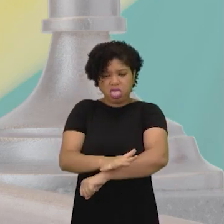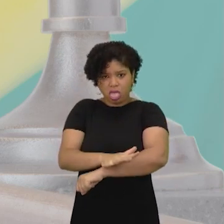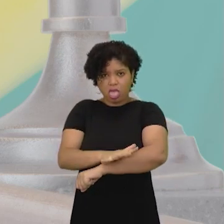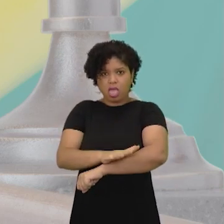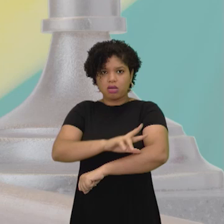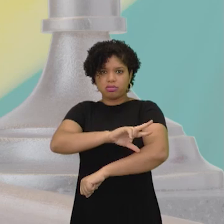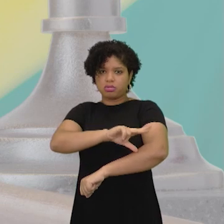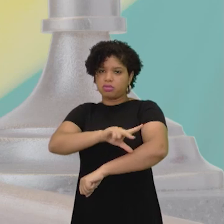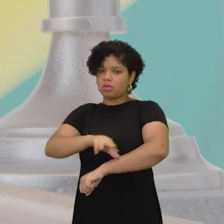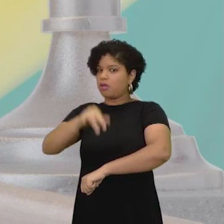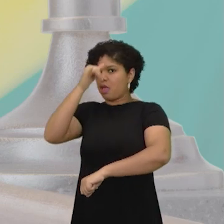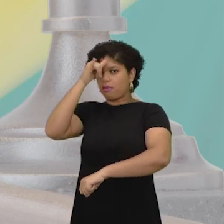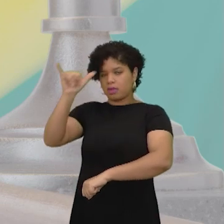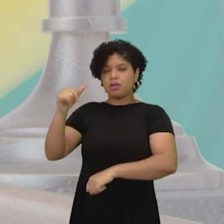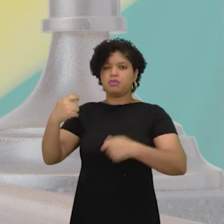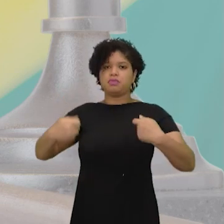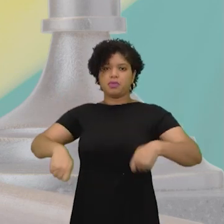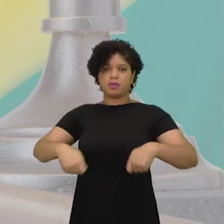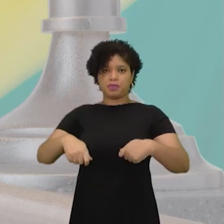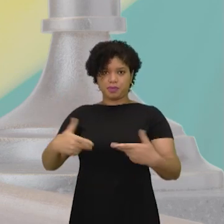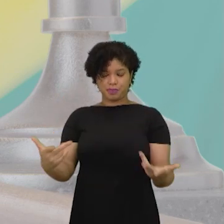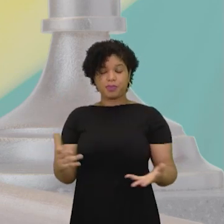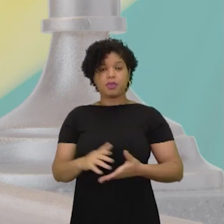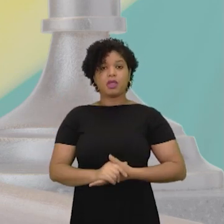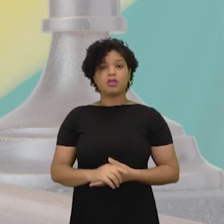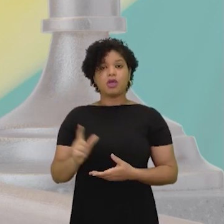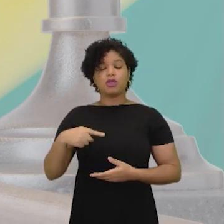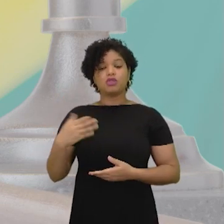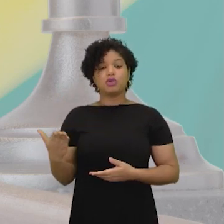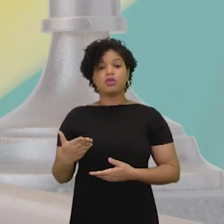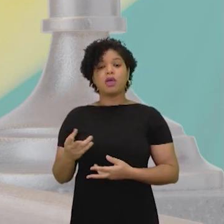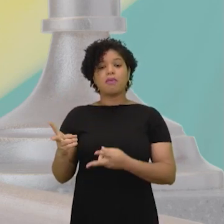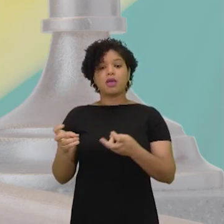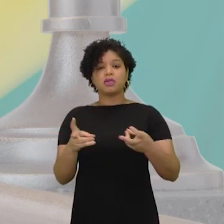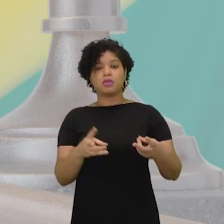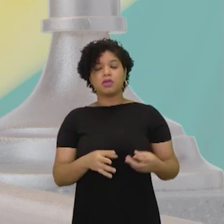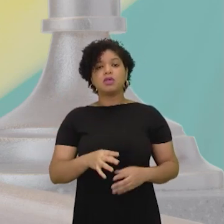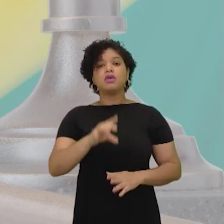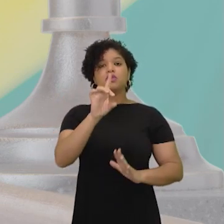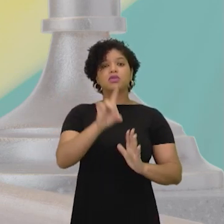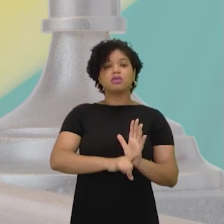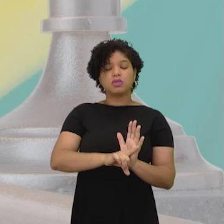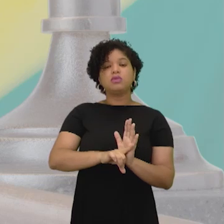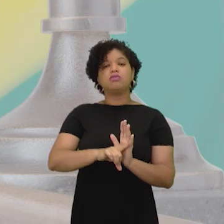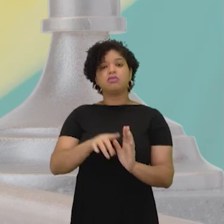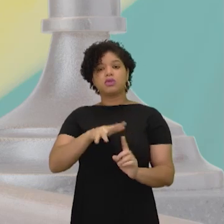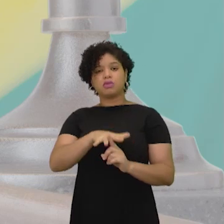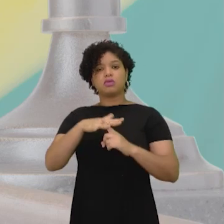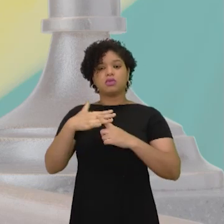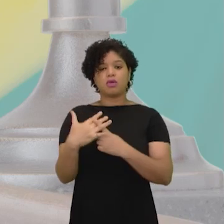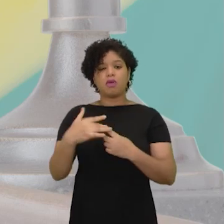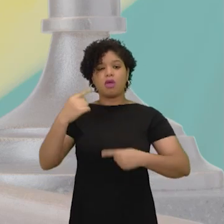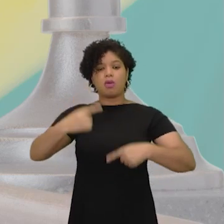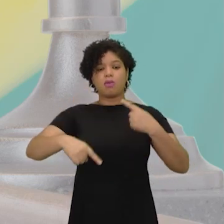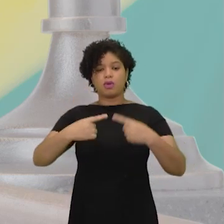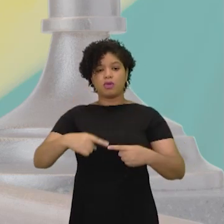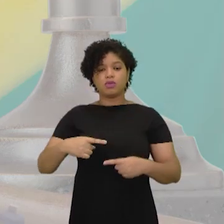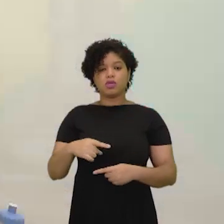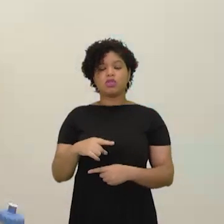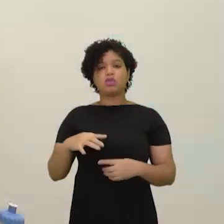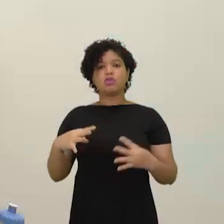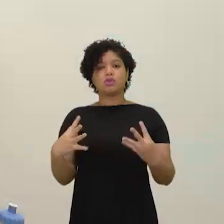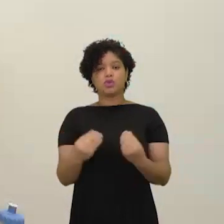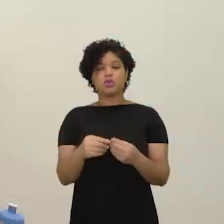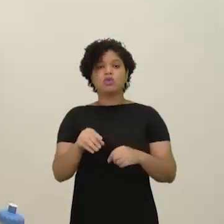racismo. Objetivo: vamos identificar os direitos civis, políticos e sociais expressos na Constituição de